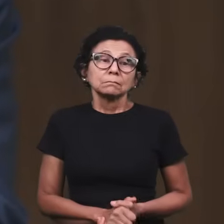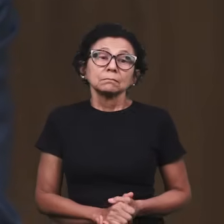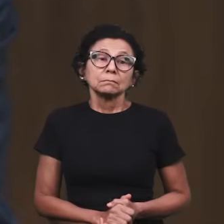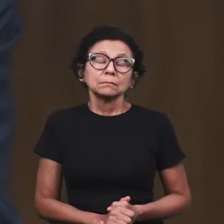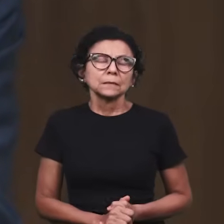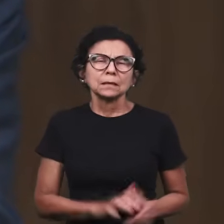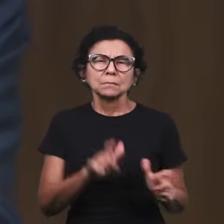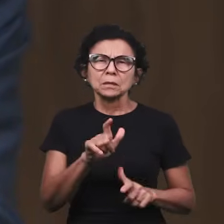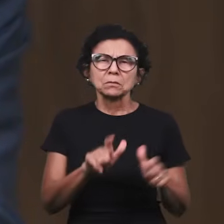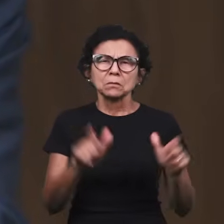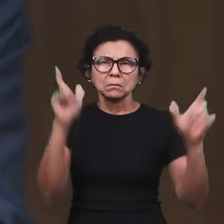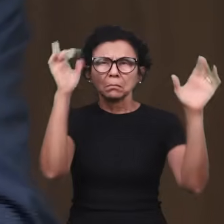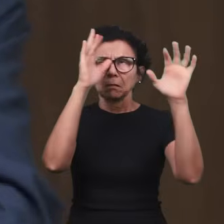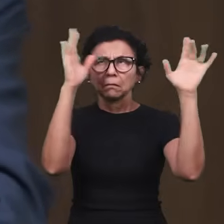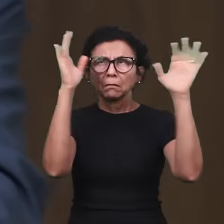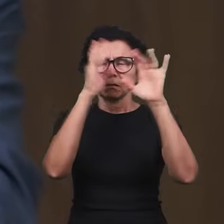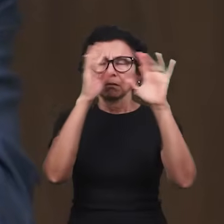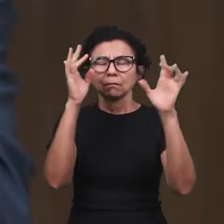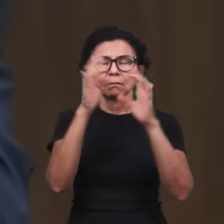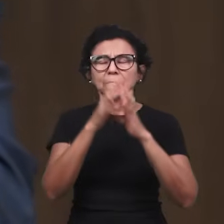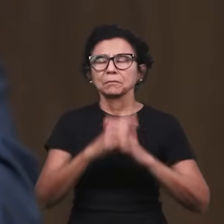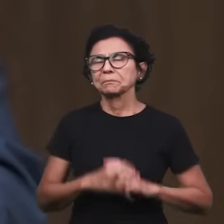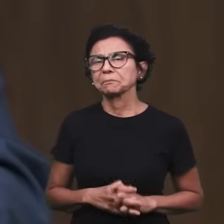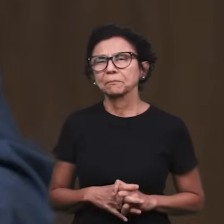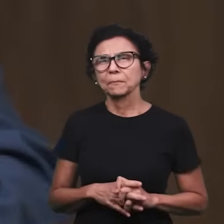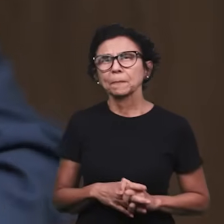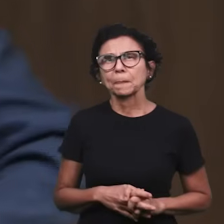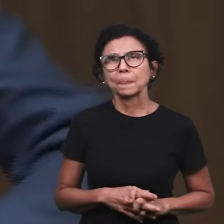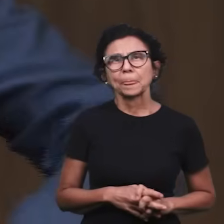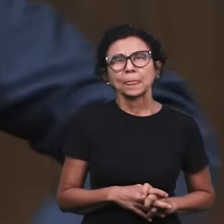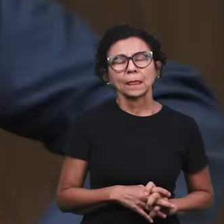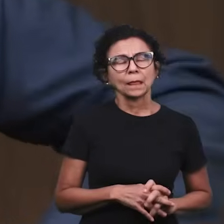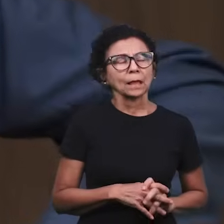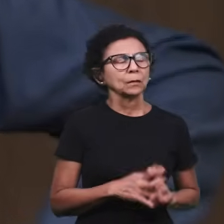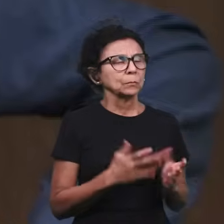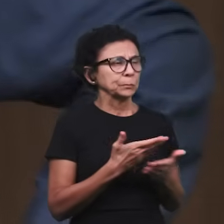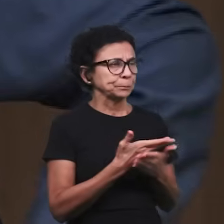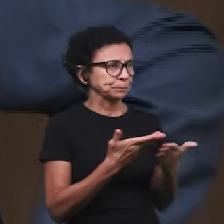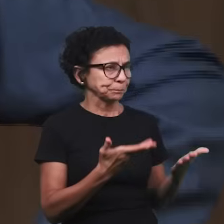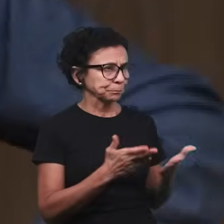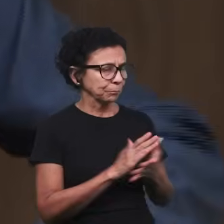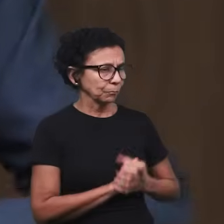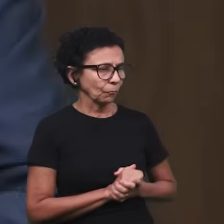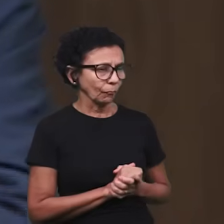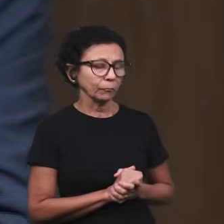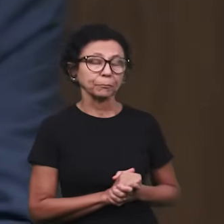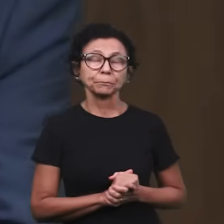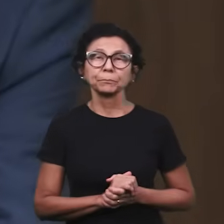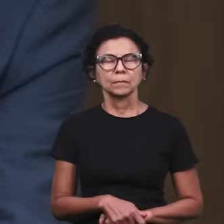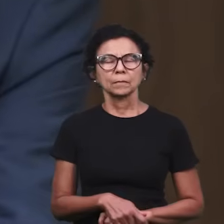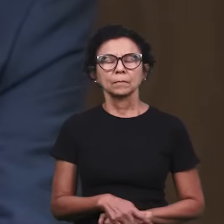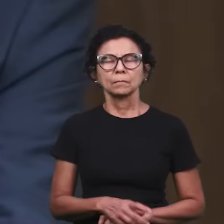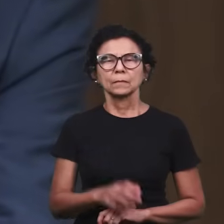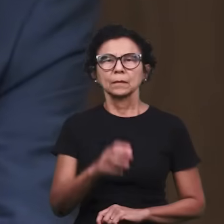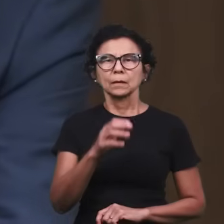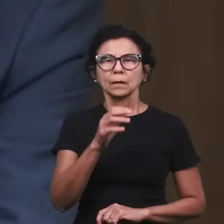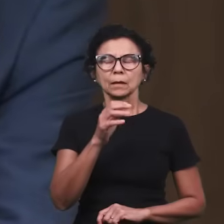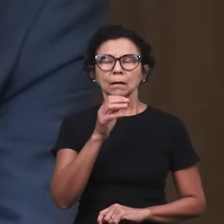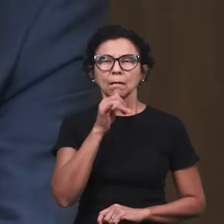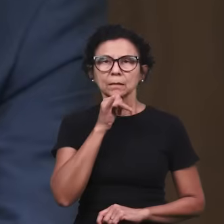não atendam para isso. Porque você veja, né, Douglas e Guilherme, você pegar duas pessoas